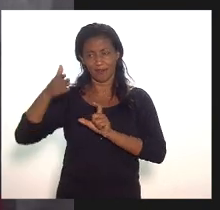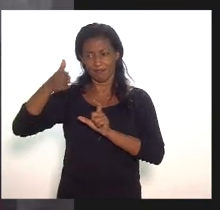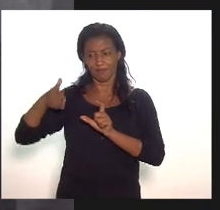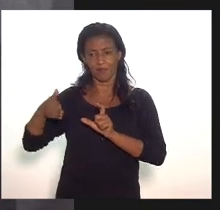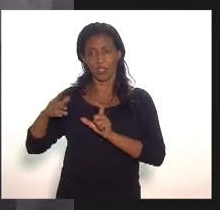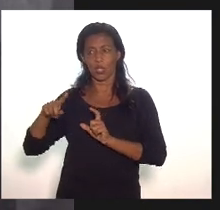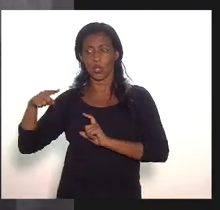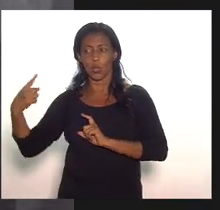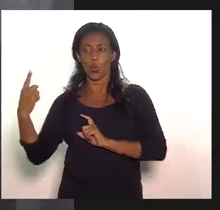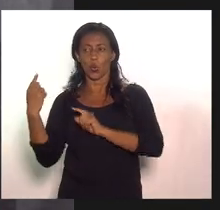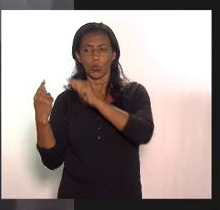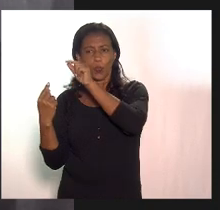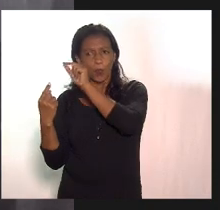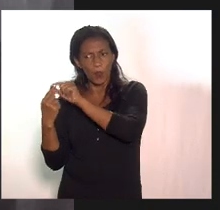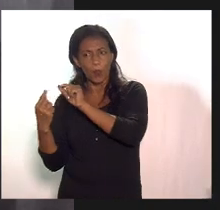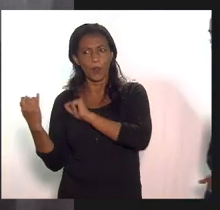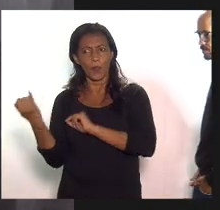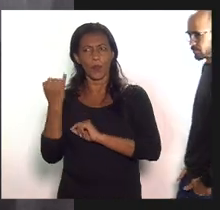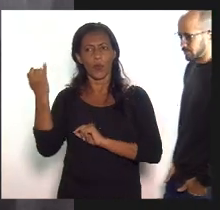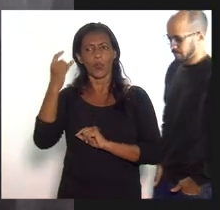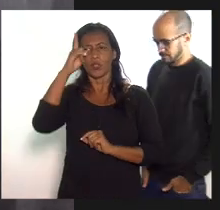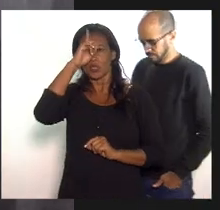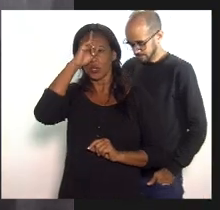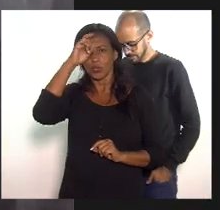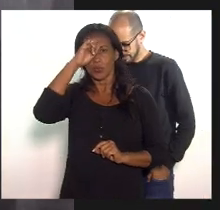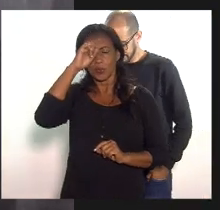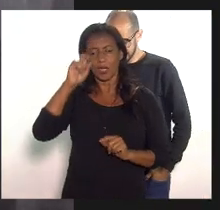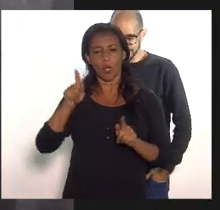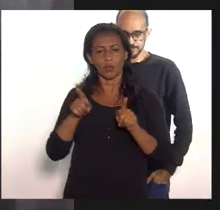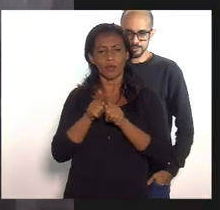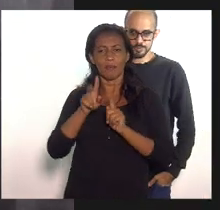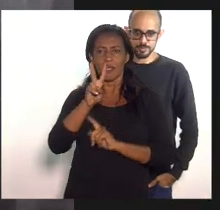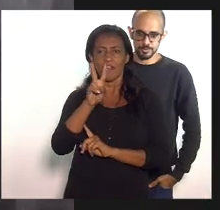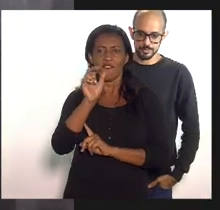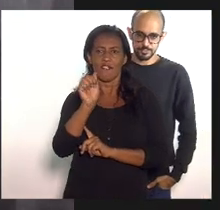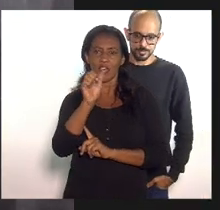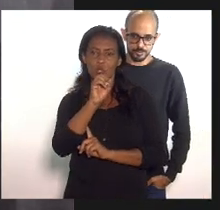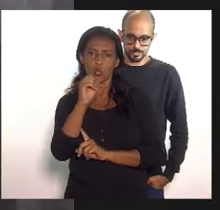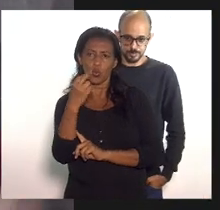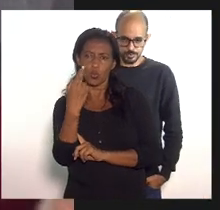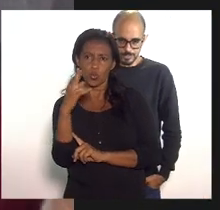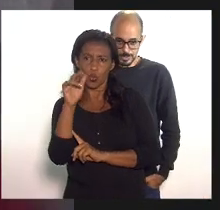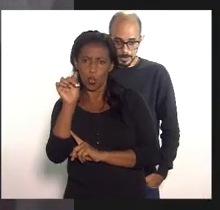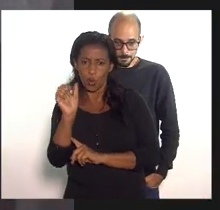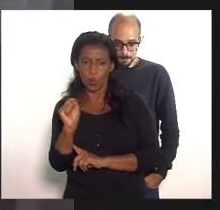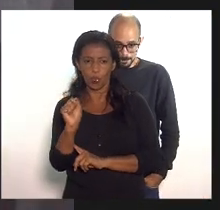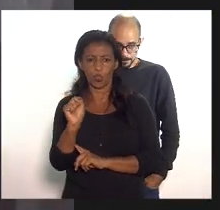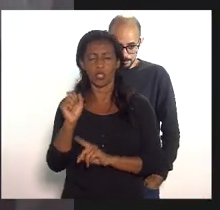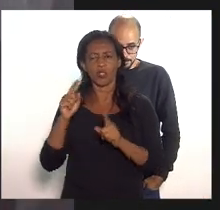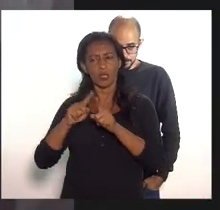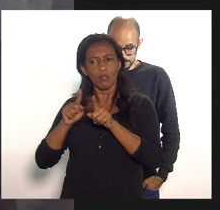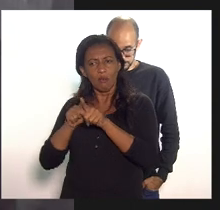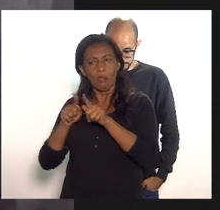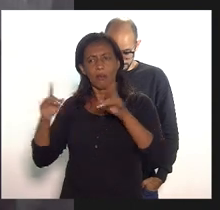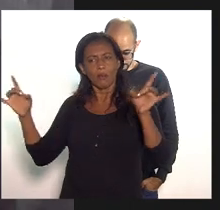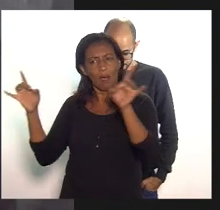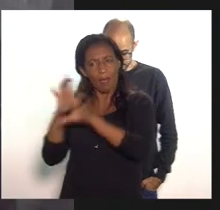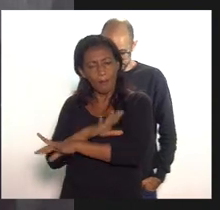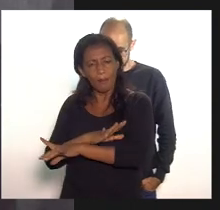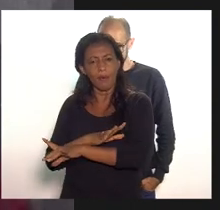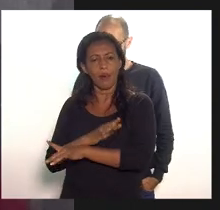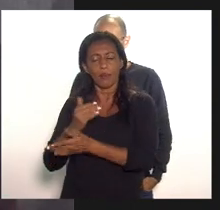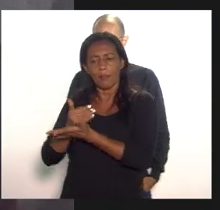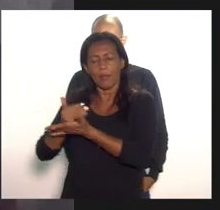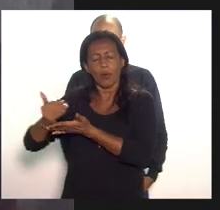ponto importante é o Hospital Eufrásia Teixeira Leite, em Vassouras, que também está terminando os entendimentos